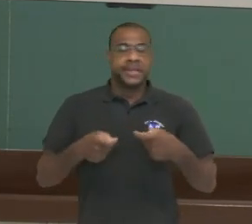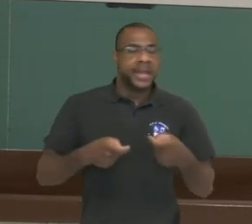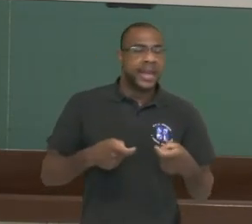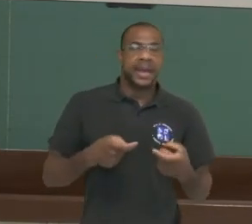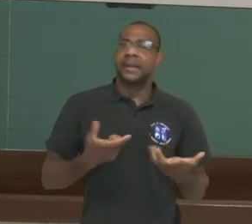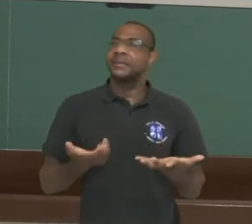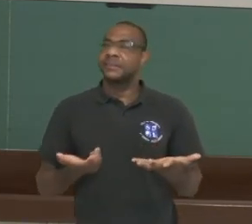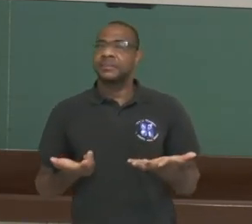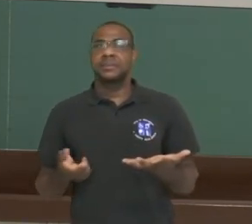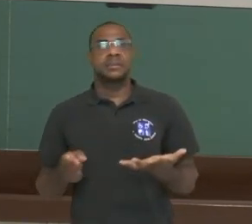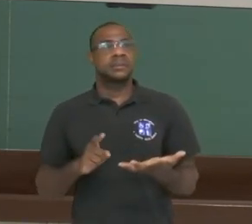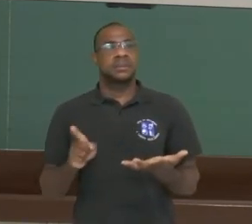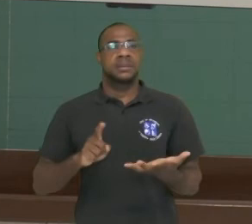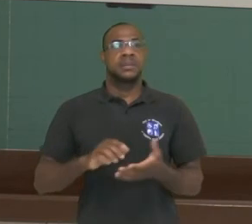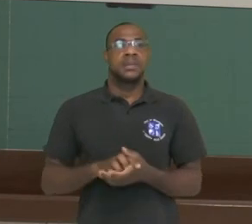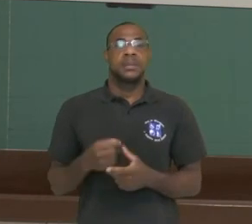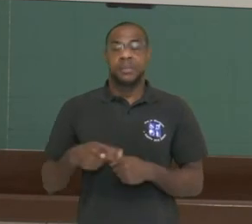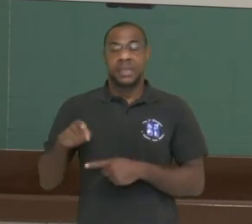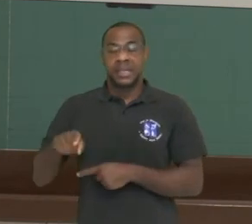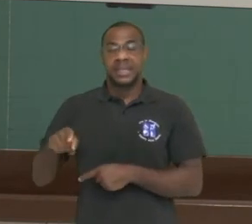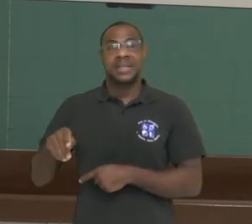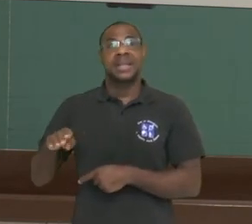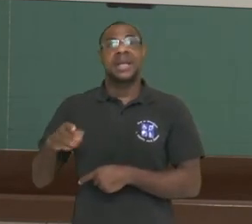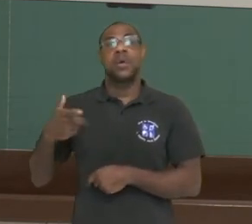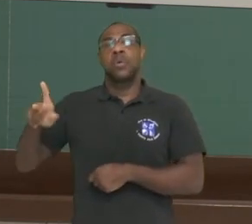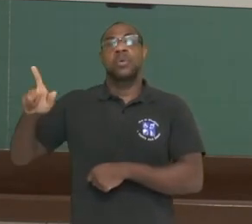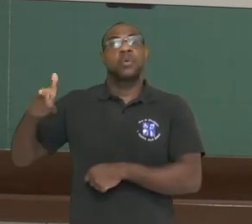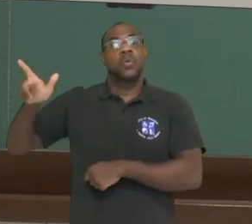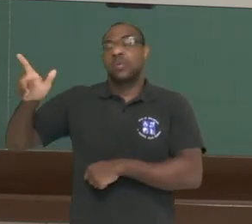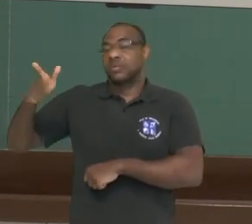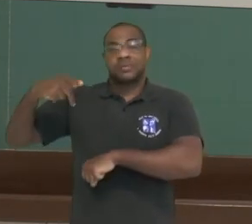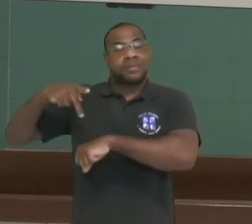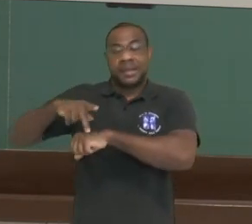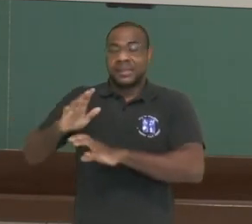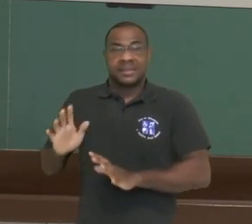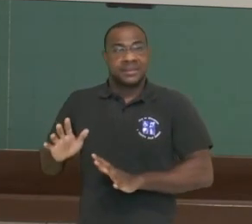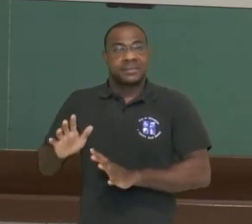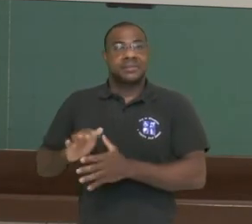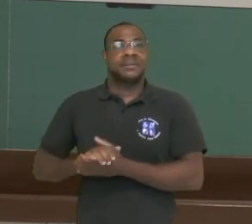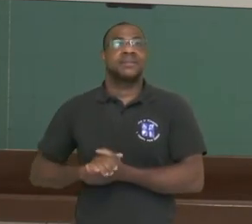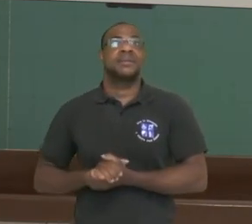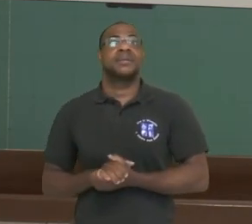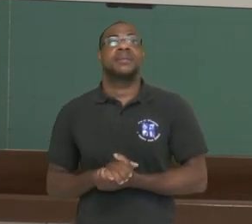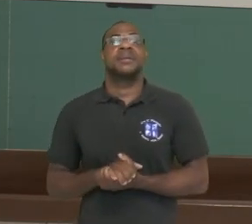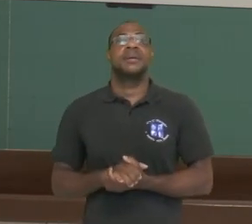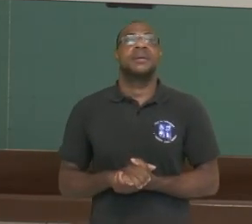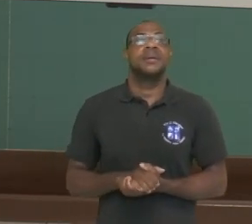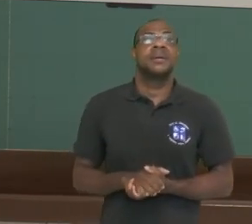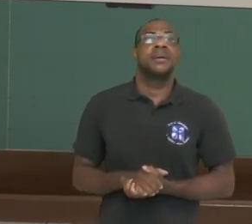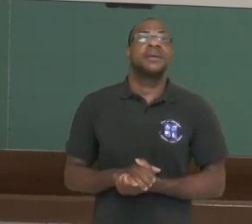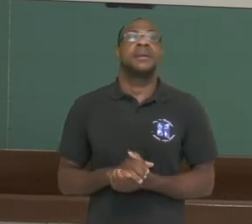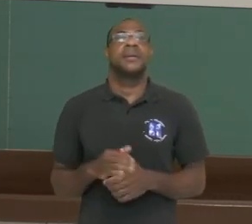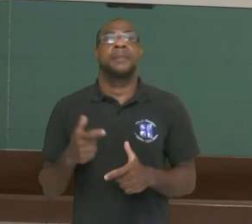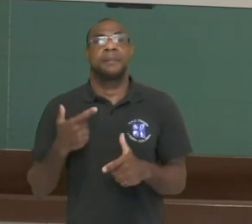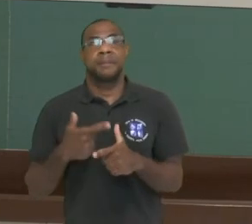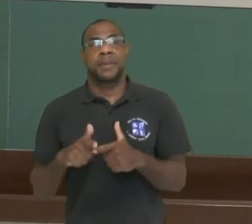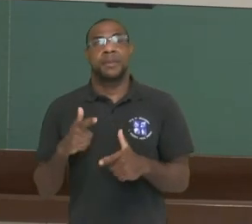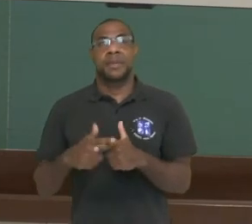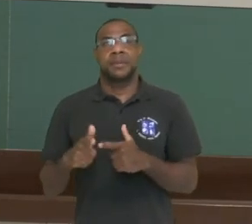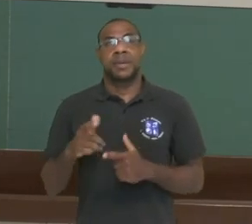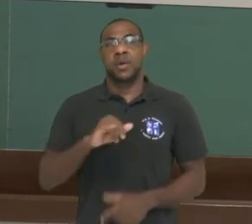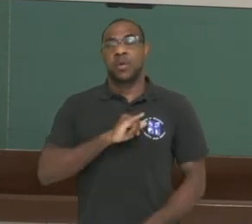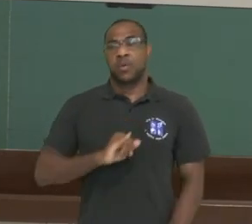vida por Roma. Eles não são romanos, gente. São godos, são visigodos, são ostrogodos. Crise romana, diminuição das guerras de